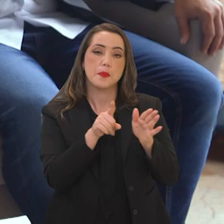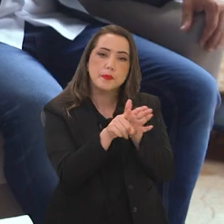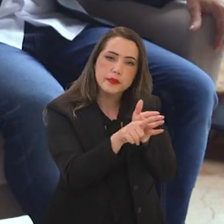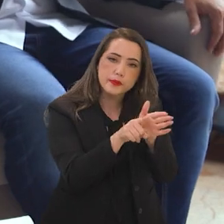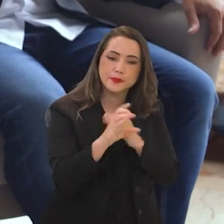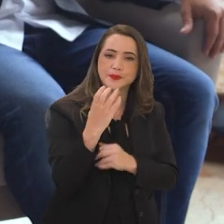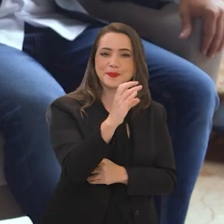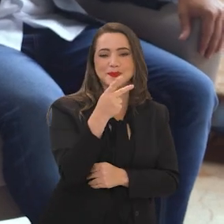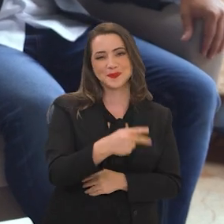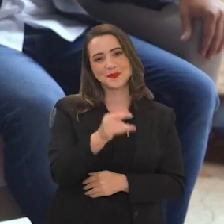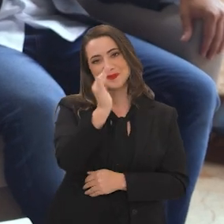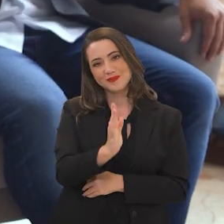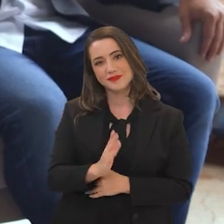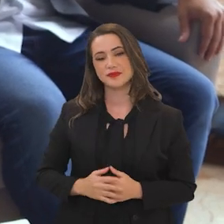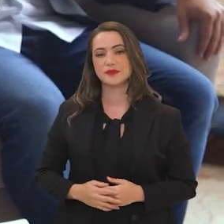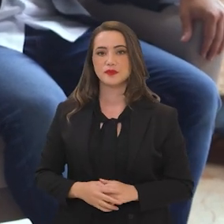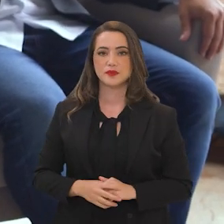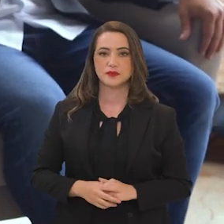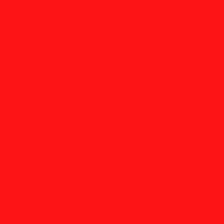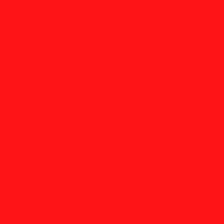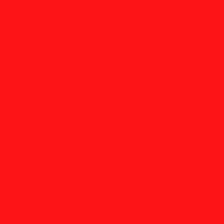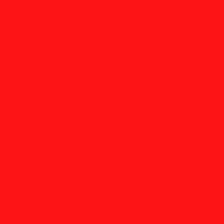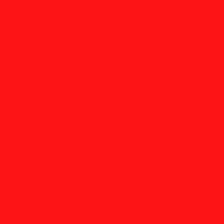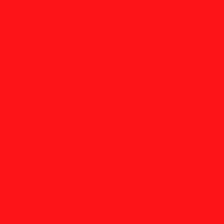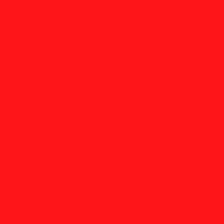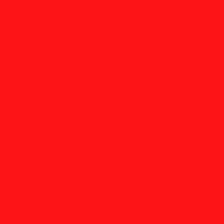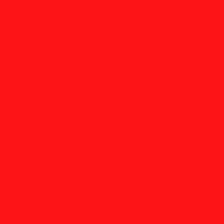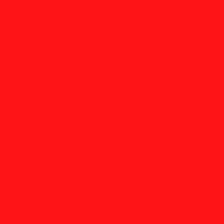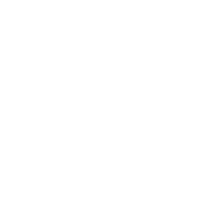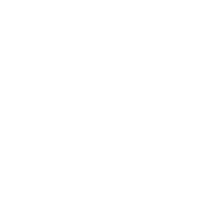a pesquisa científica no Brasil